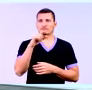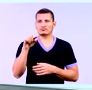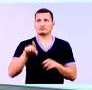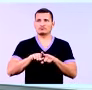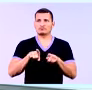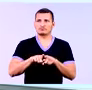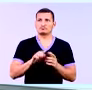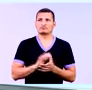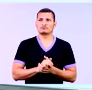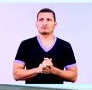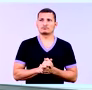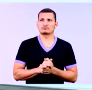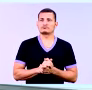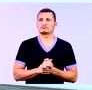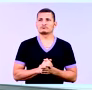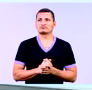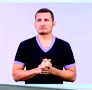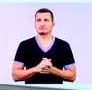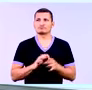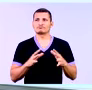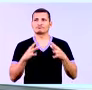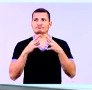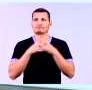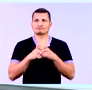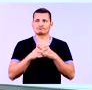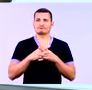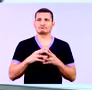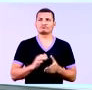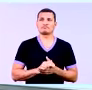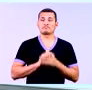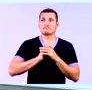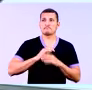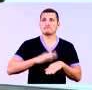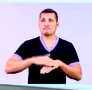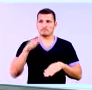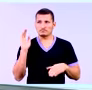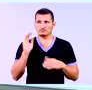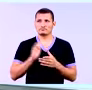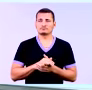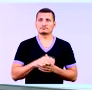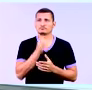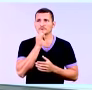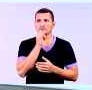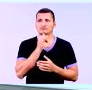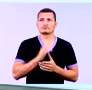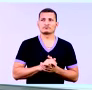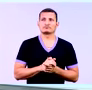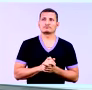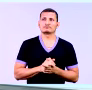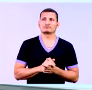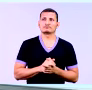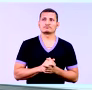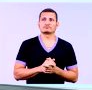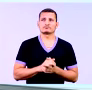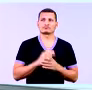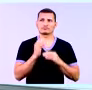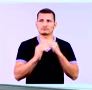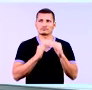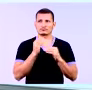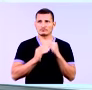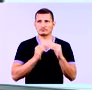e, consequentemente, com uma complexidade muito maior, né. Aí nós podemos citar como um exemplo esses bancos de